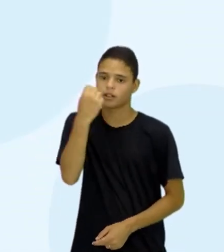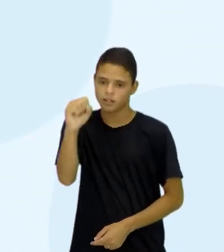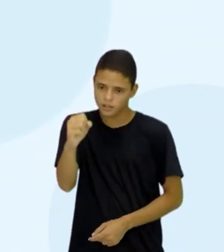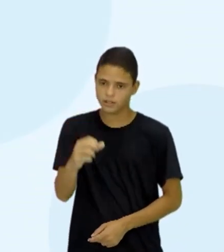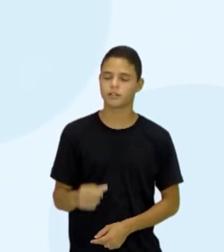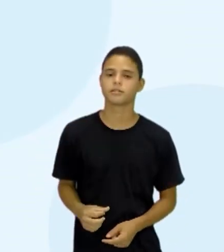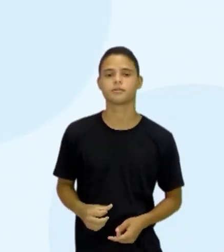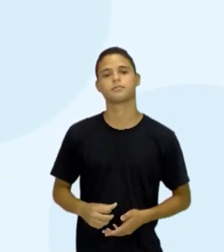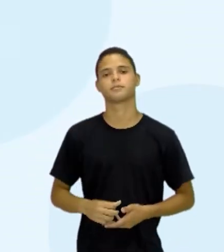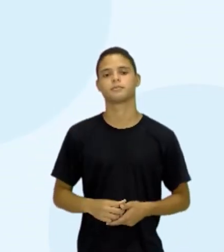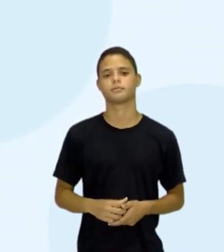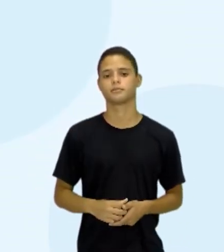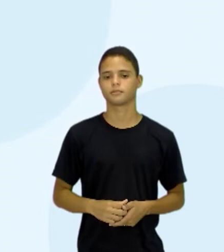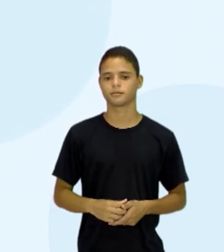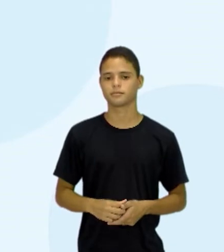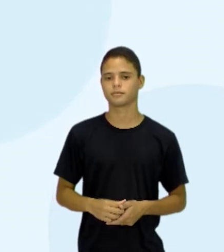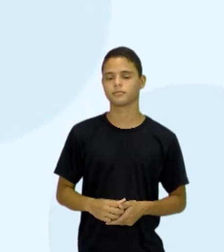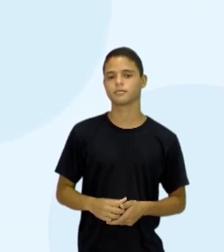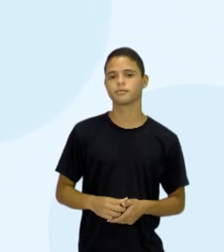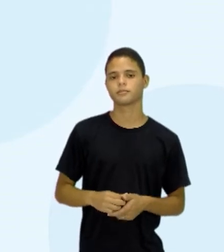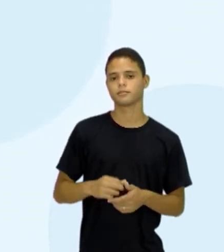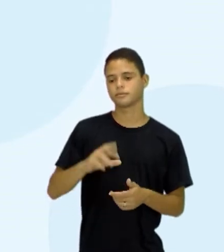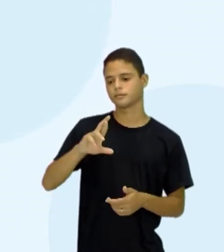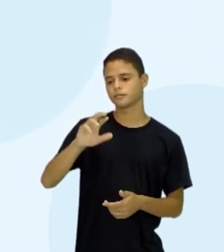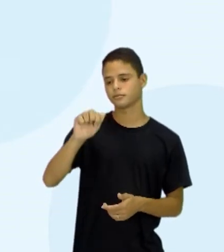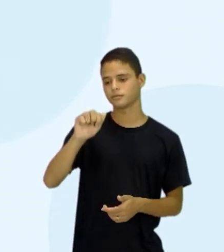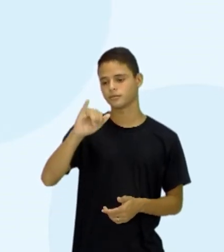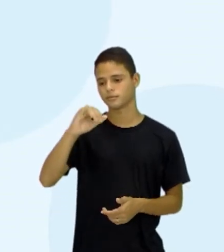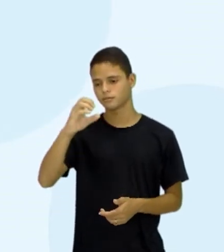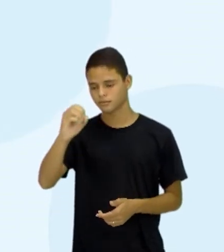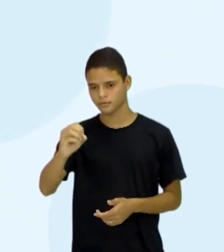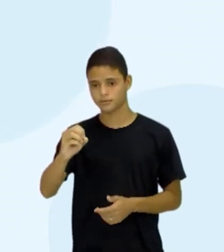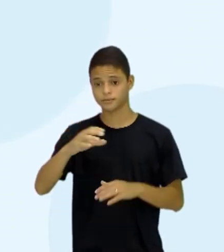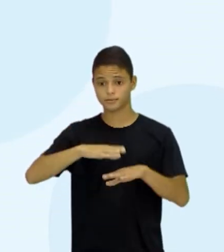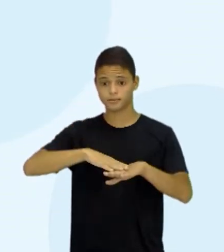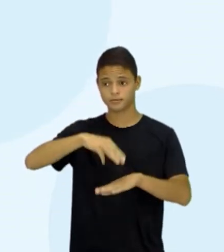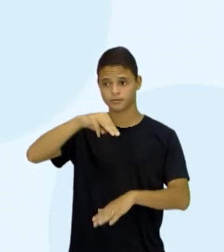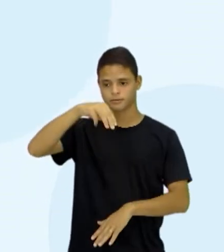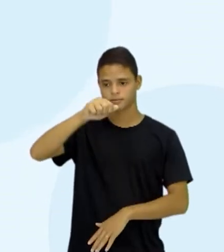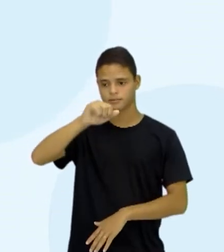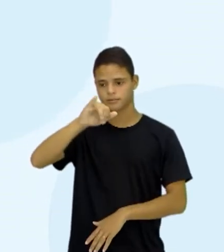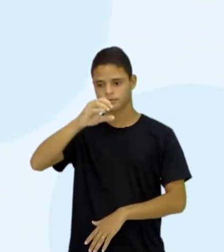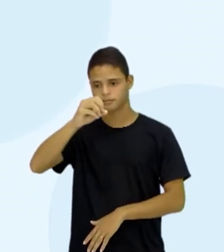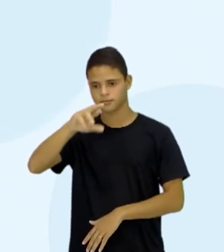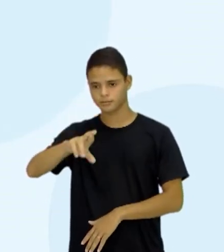1688 de raio maior, de medida maior, equatorial, e